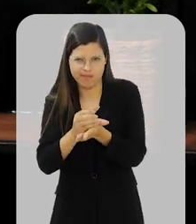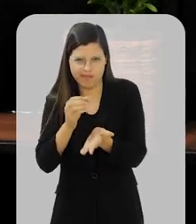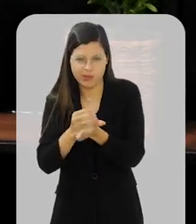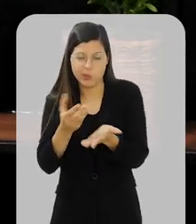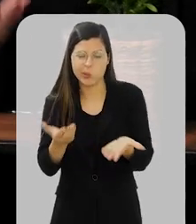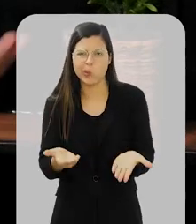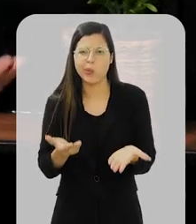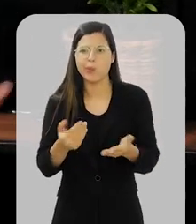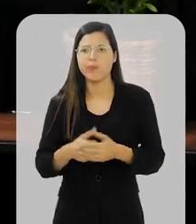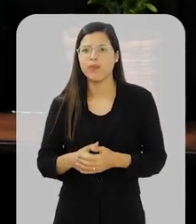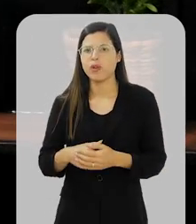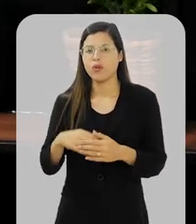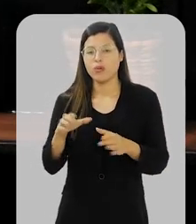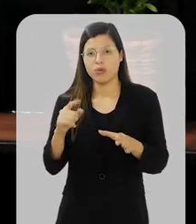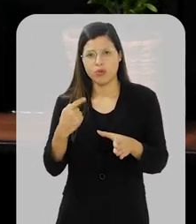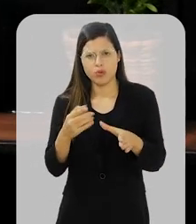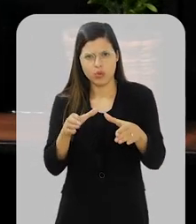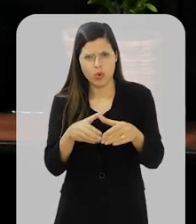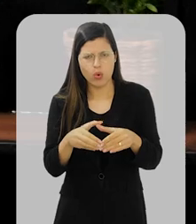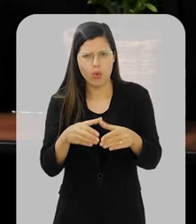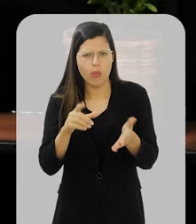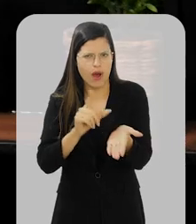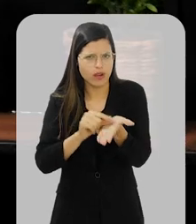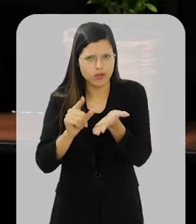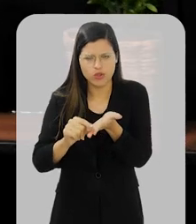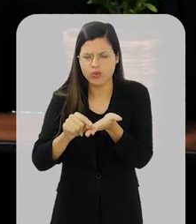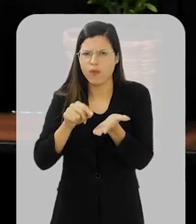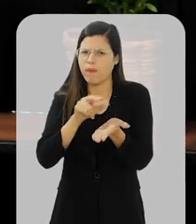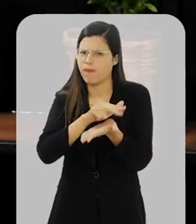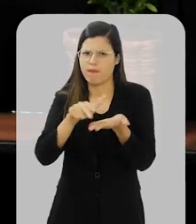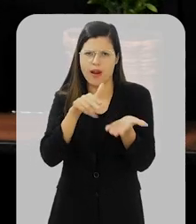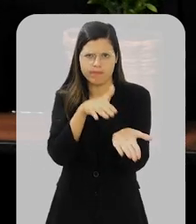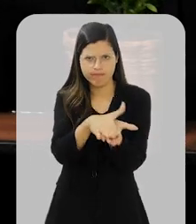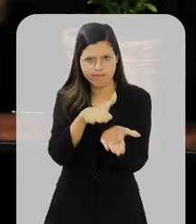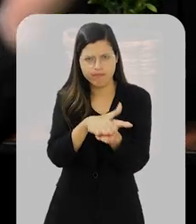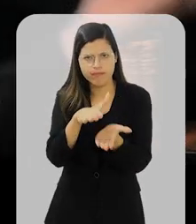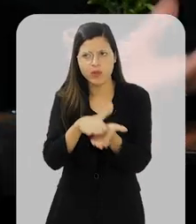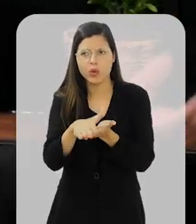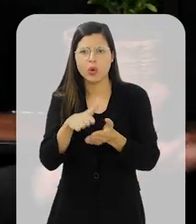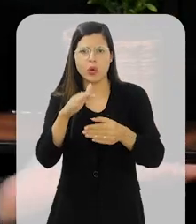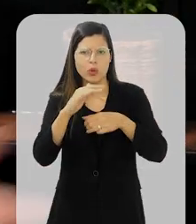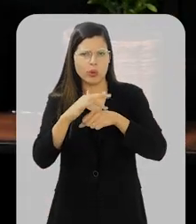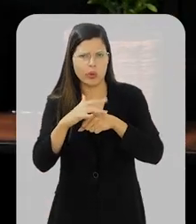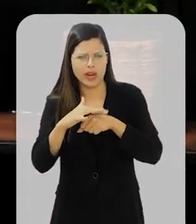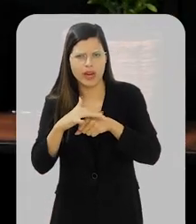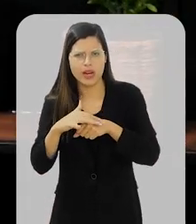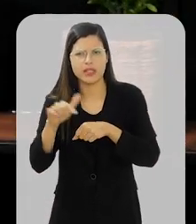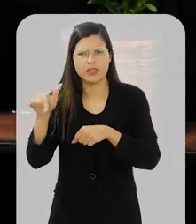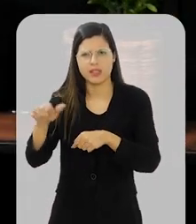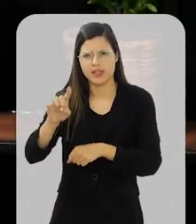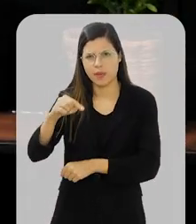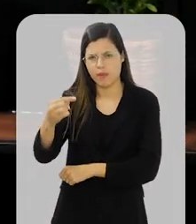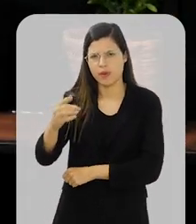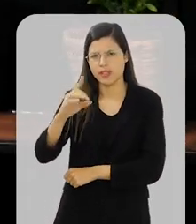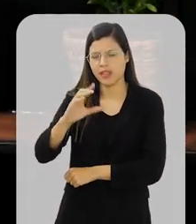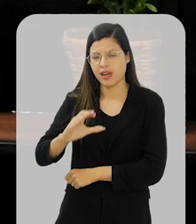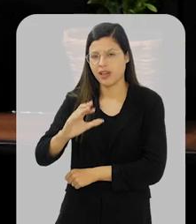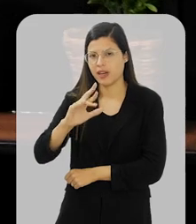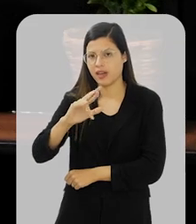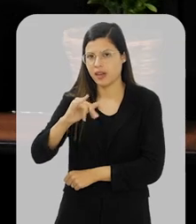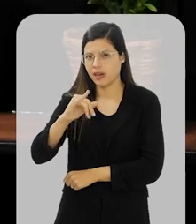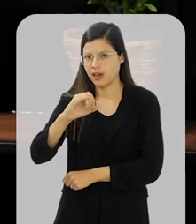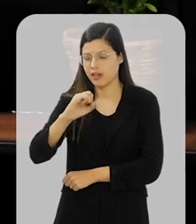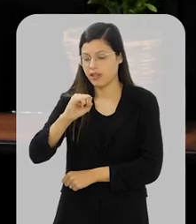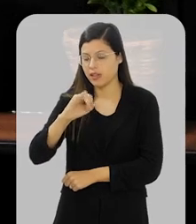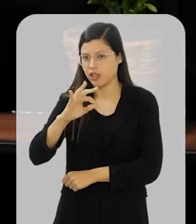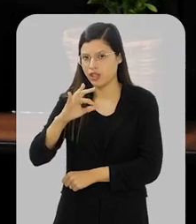uma infinidade de artigos publicados, né, com doenças cardiometabólicas, que a professora Cristiane até pode falar um pouco melhor para a gente, porque